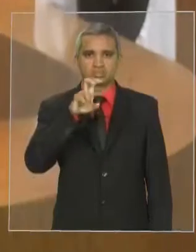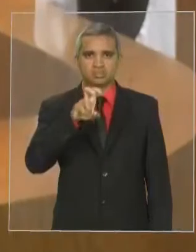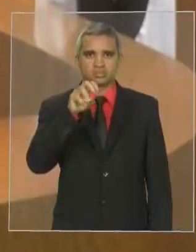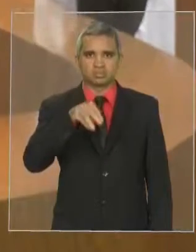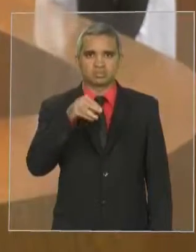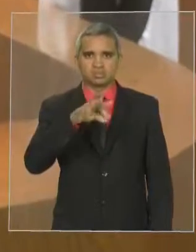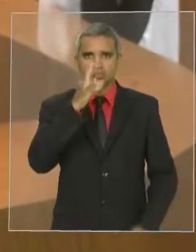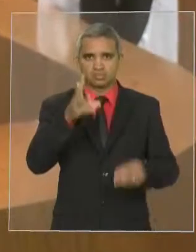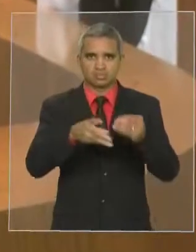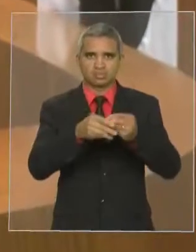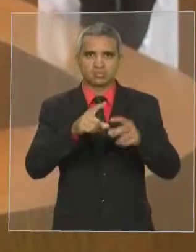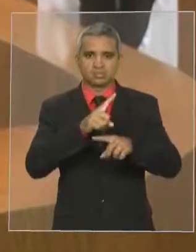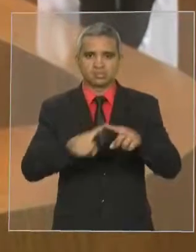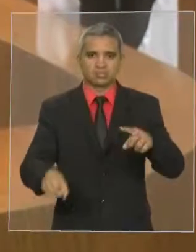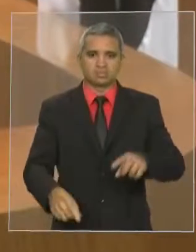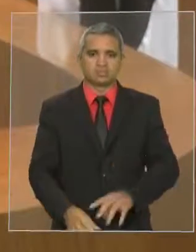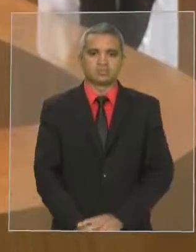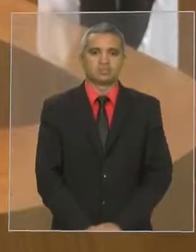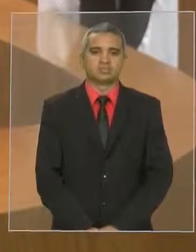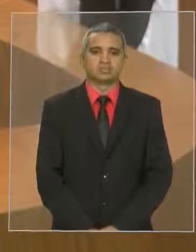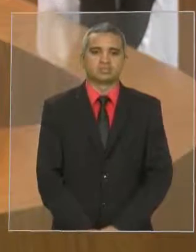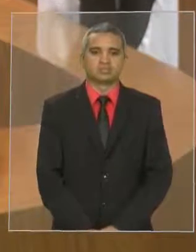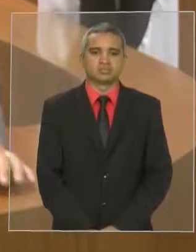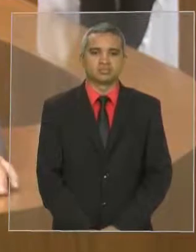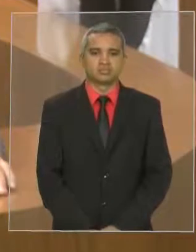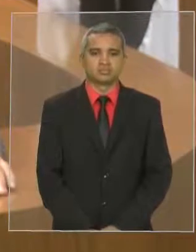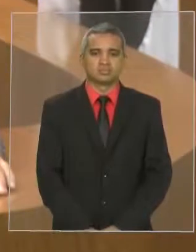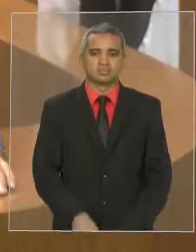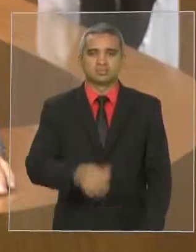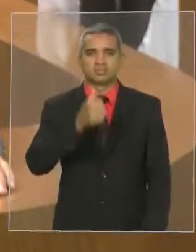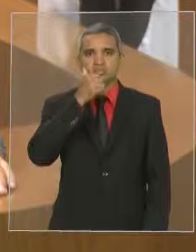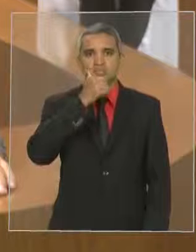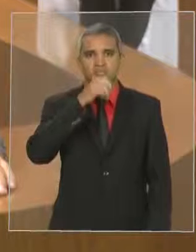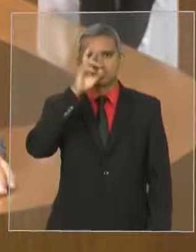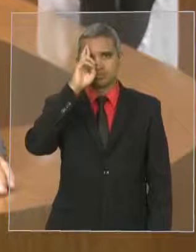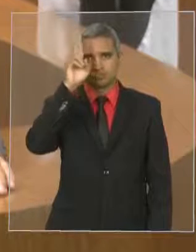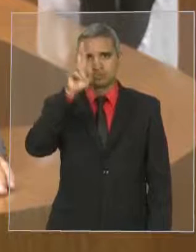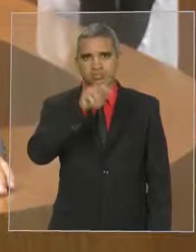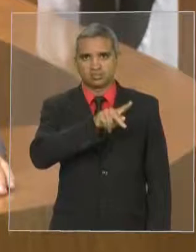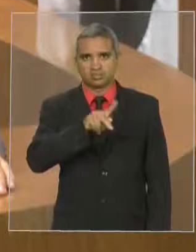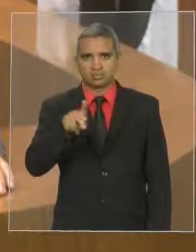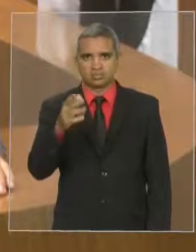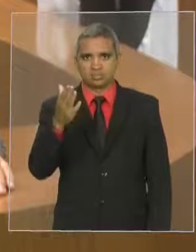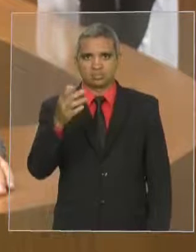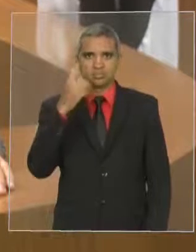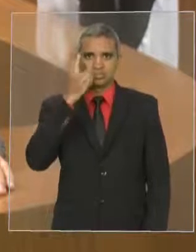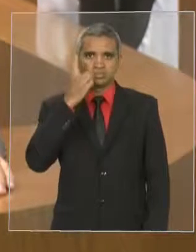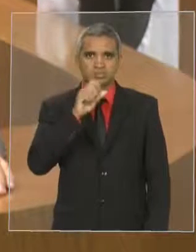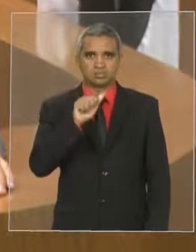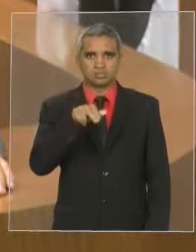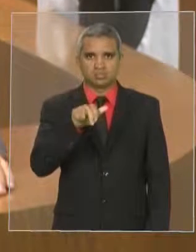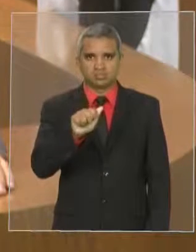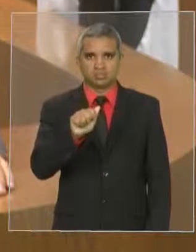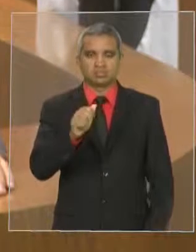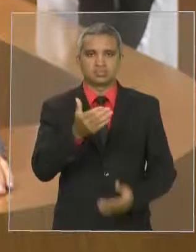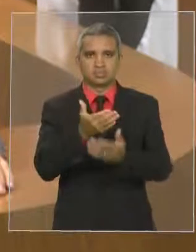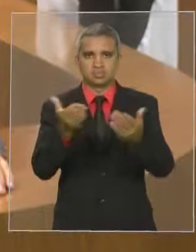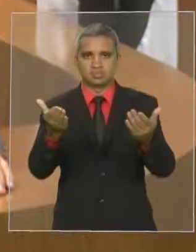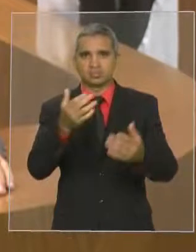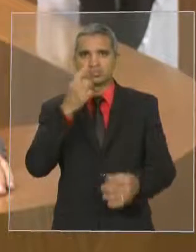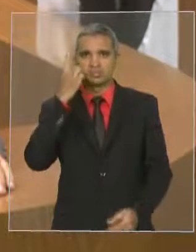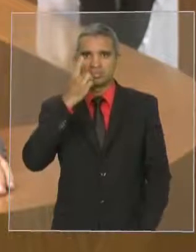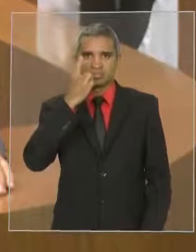Senhora Presidente, deputada Ana do Gás, senhores deputados, todos que nos ouvem e nos assistem pela TV Assembleia,